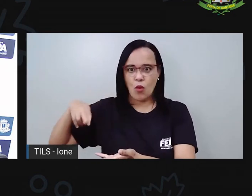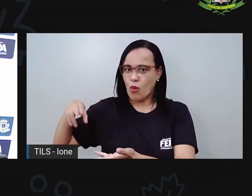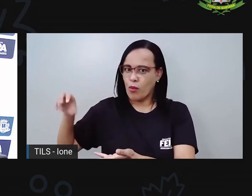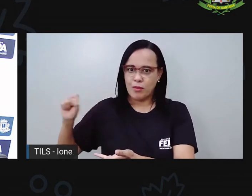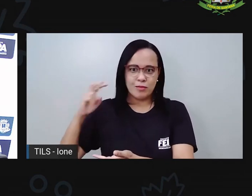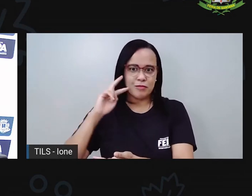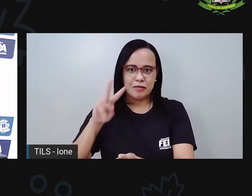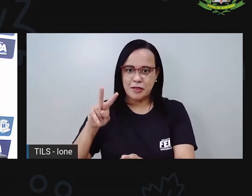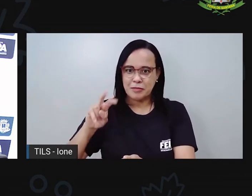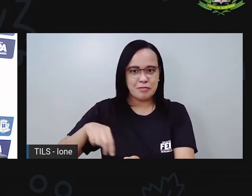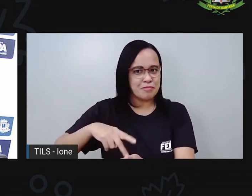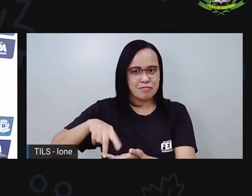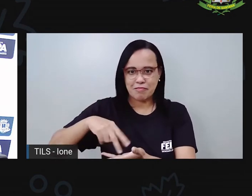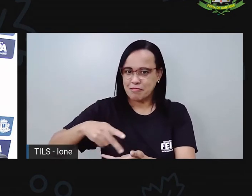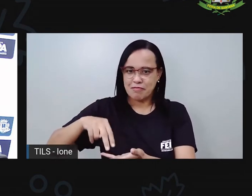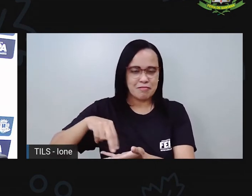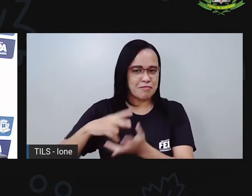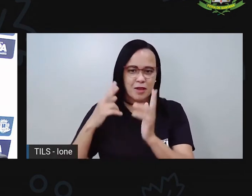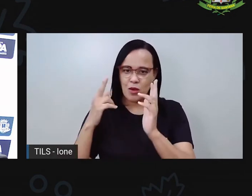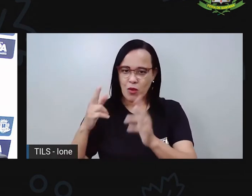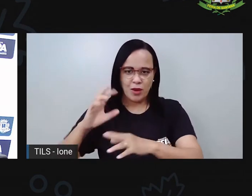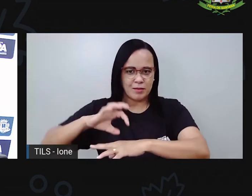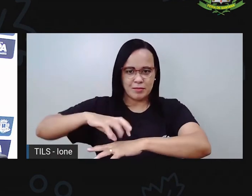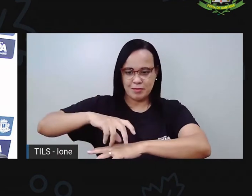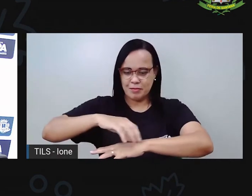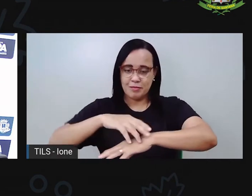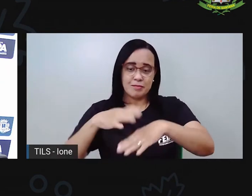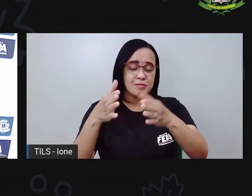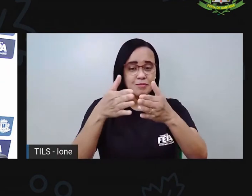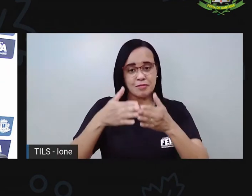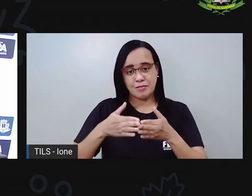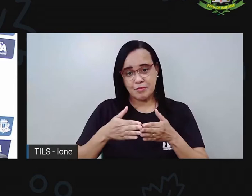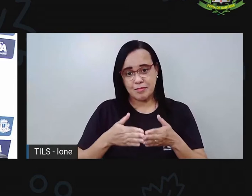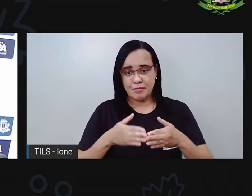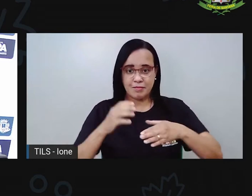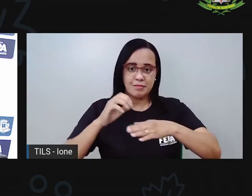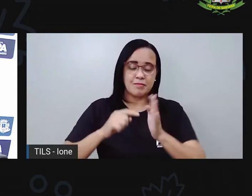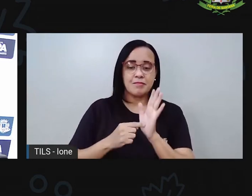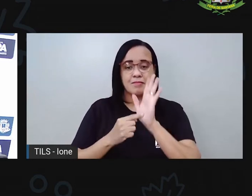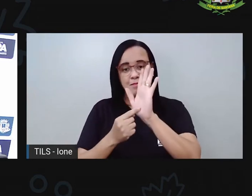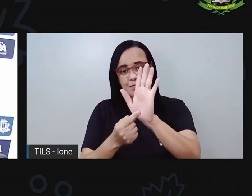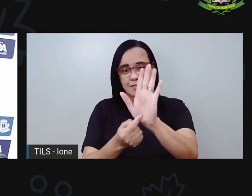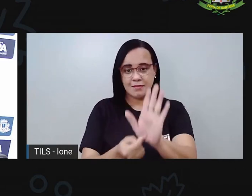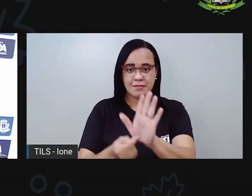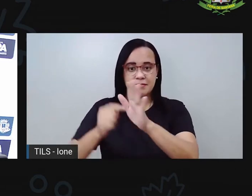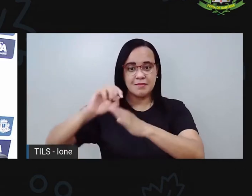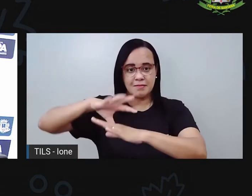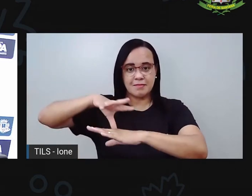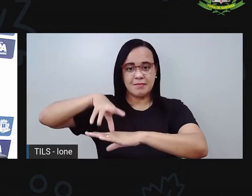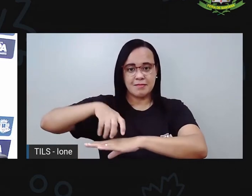aranha sapatear Dá licença que agora eu vou mostrar